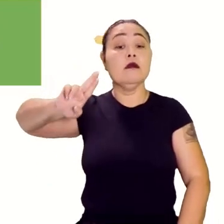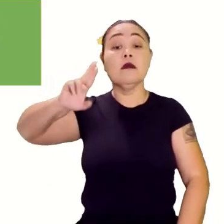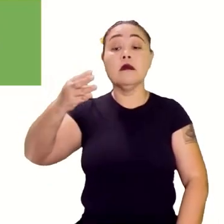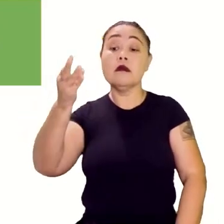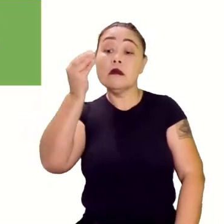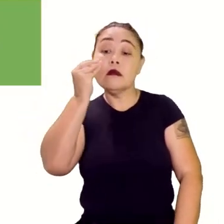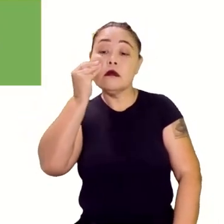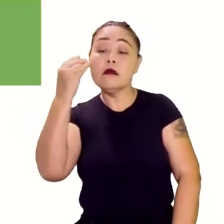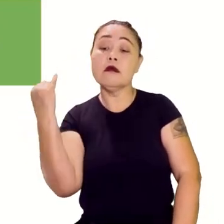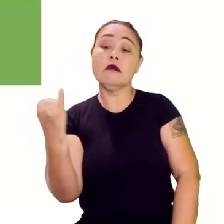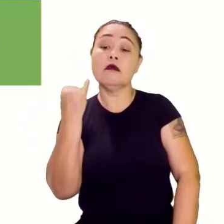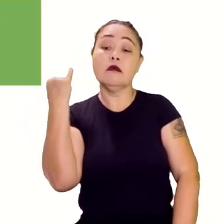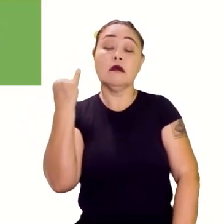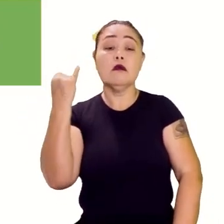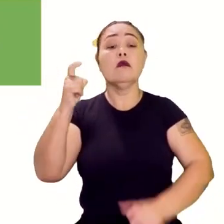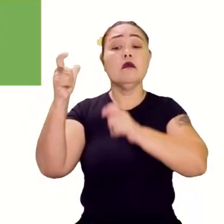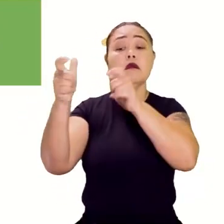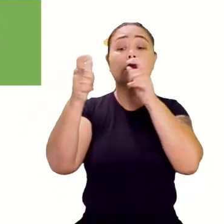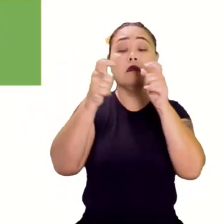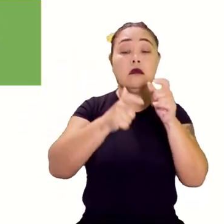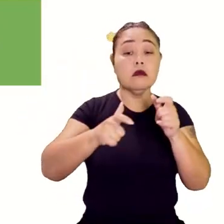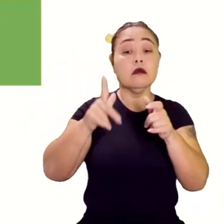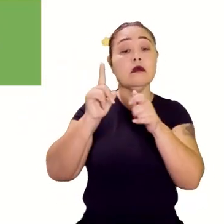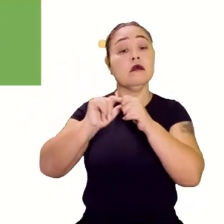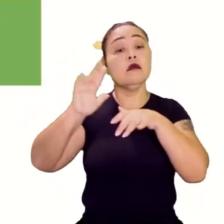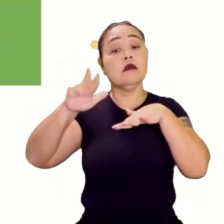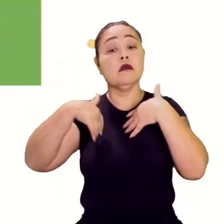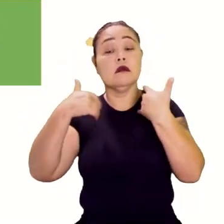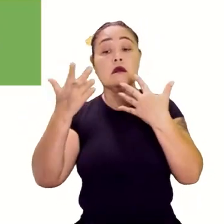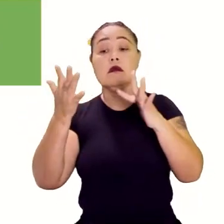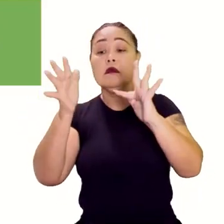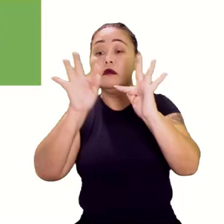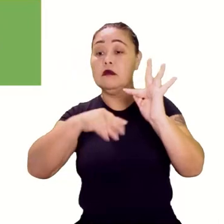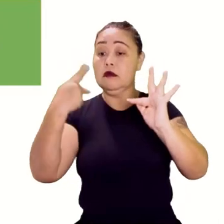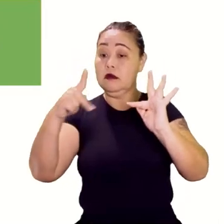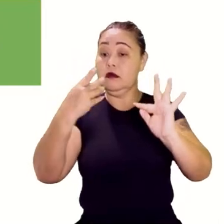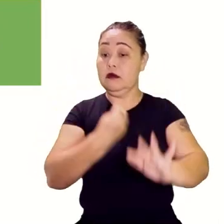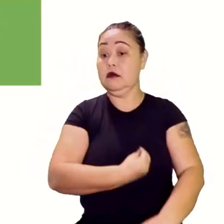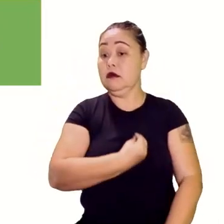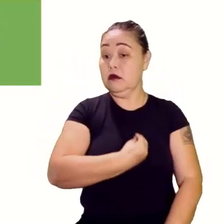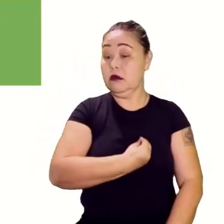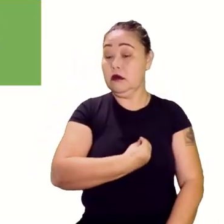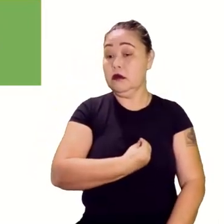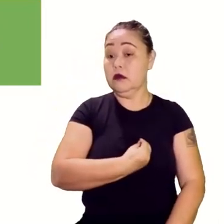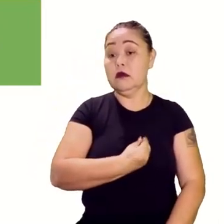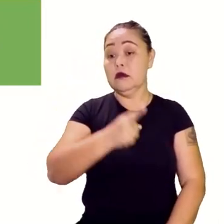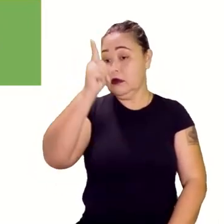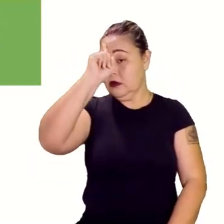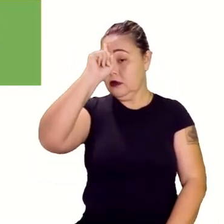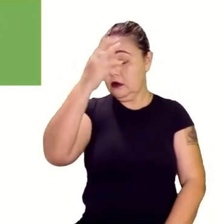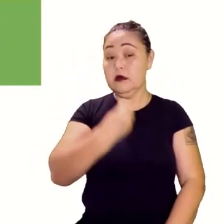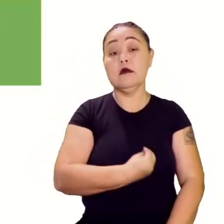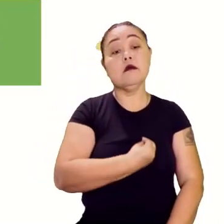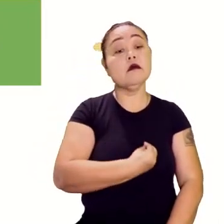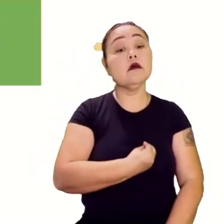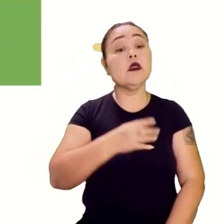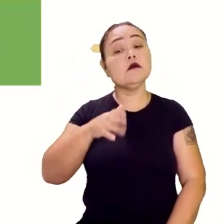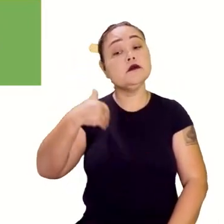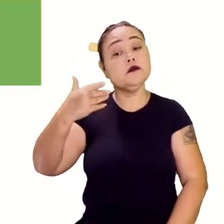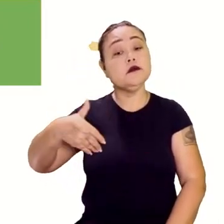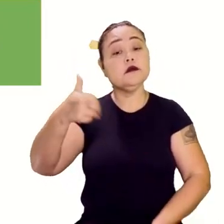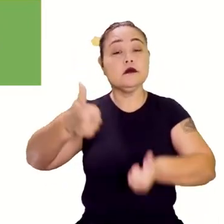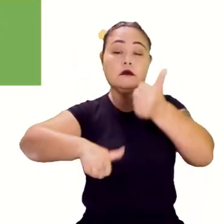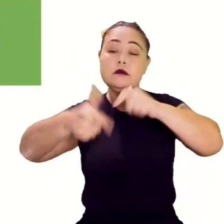gente verifica a importância, onde ela é importante para a vida, né? Para o nosso cotidiano. E